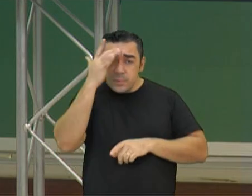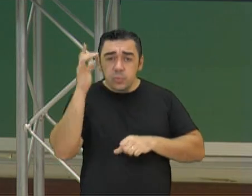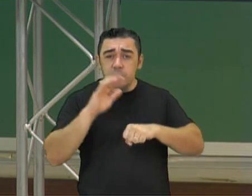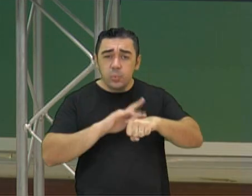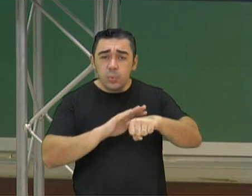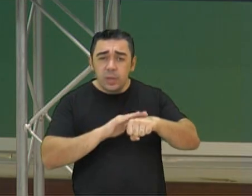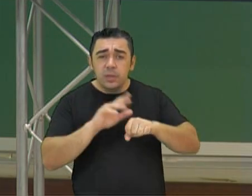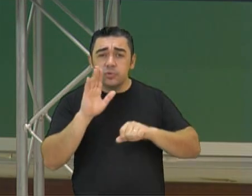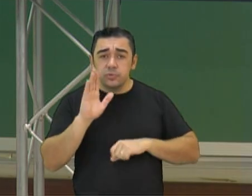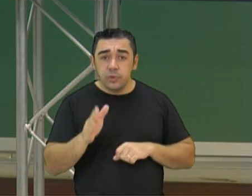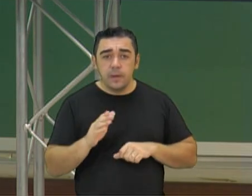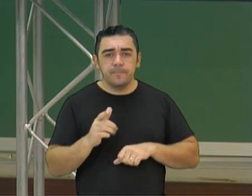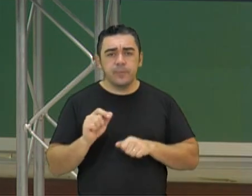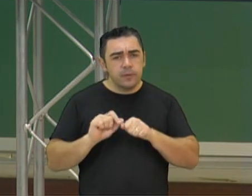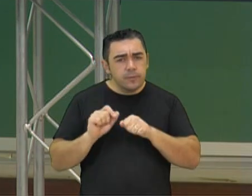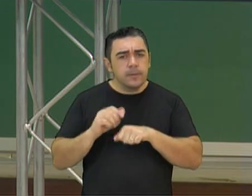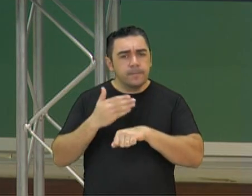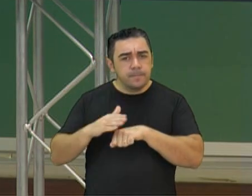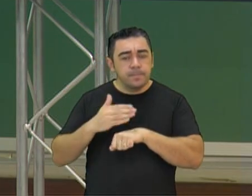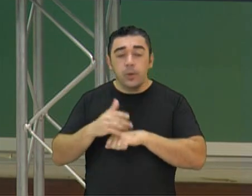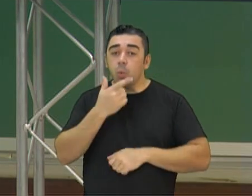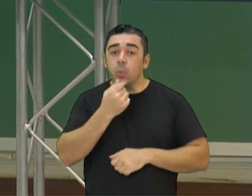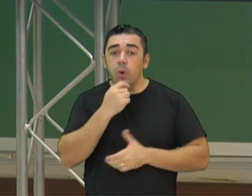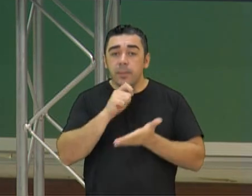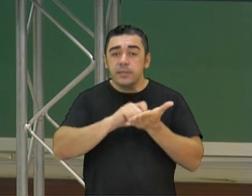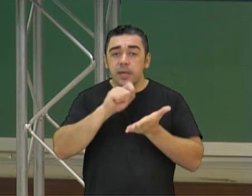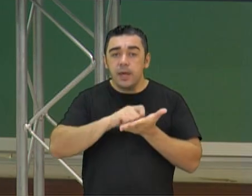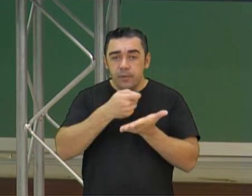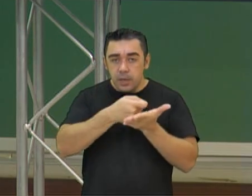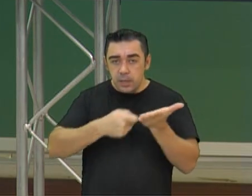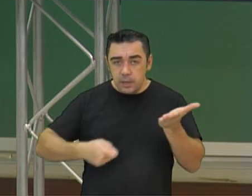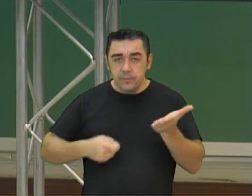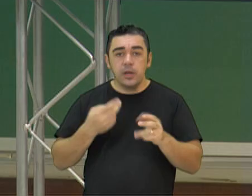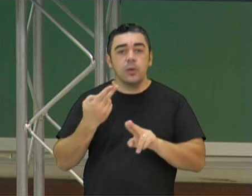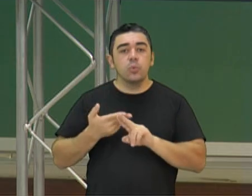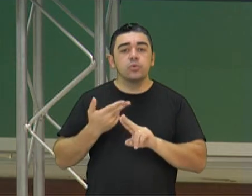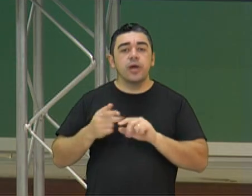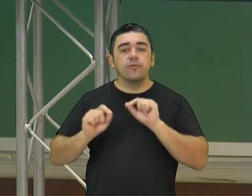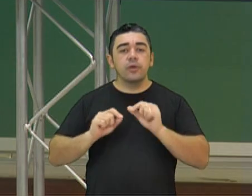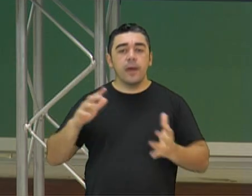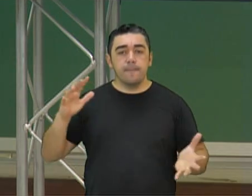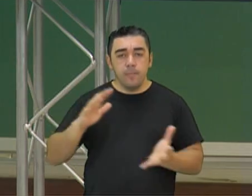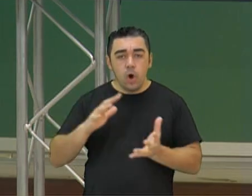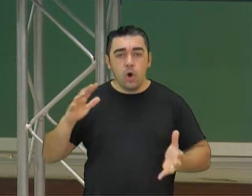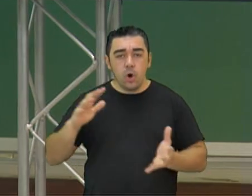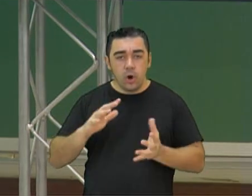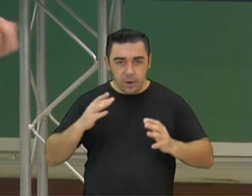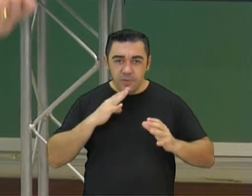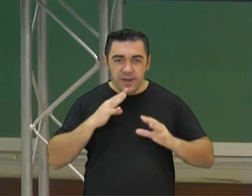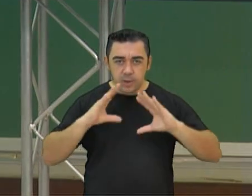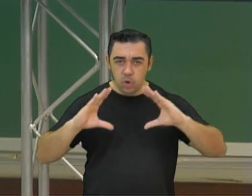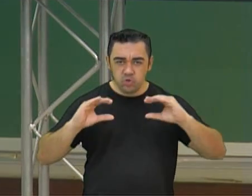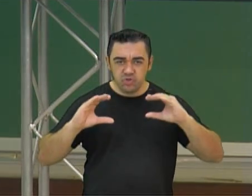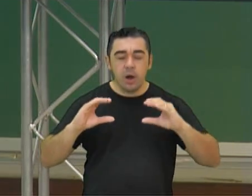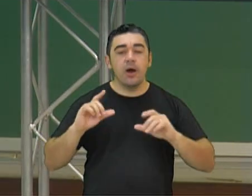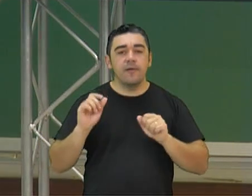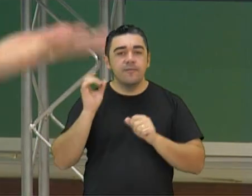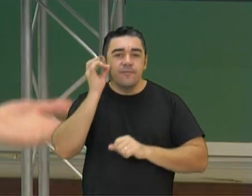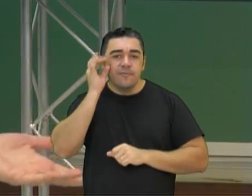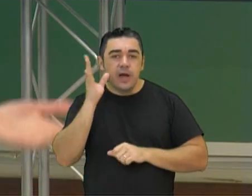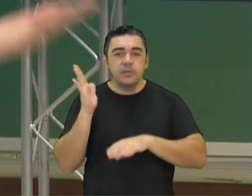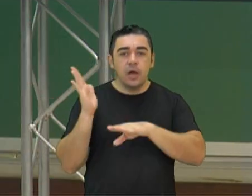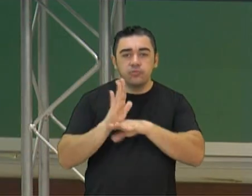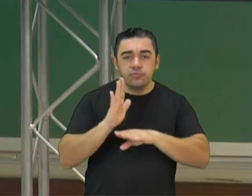ali debilitadas. No livro dele, ele conta que ele usava as molas dos colchões para facilitar as pessoas que